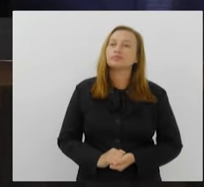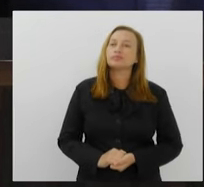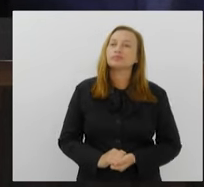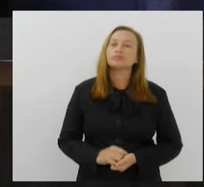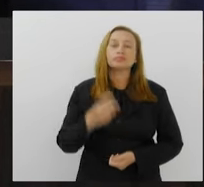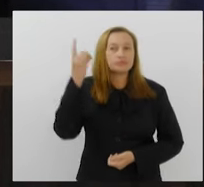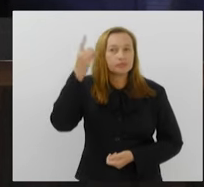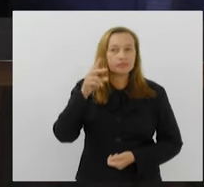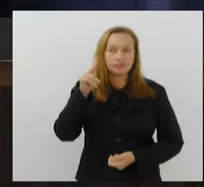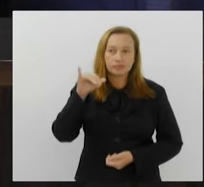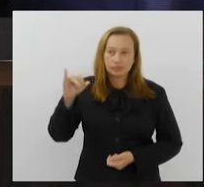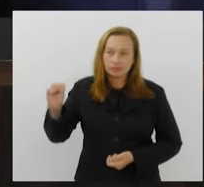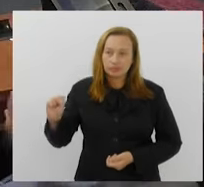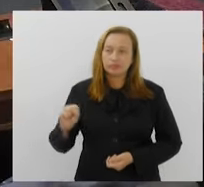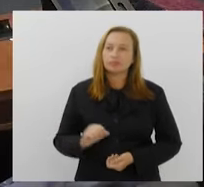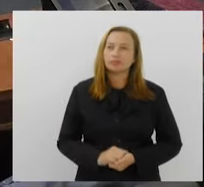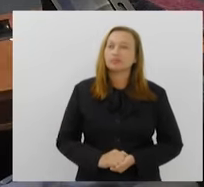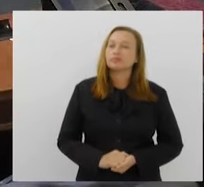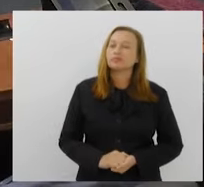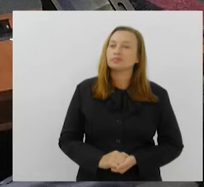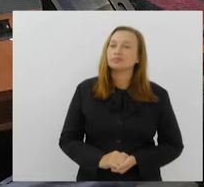deputado Vinícius Cozzolino.